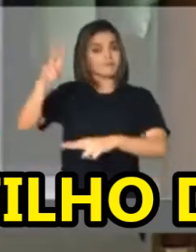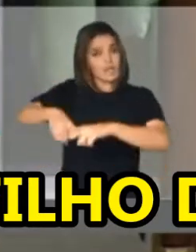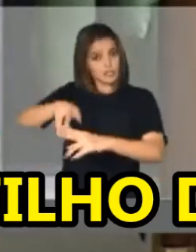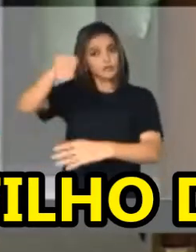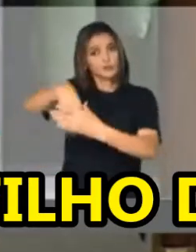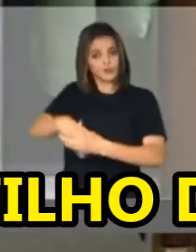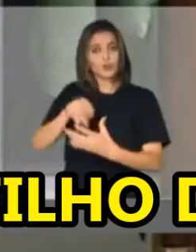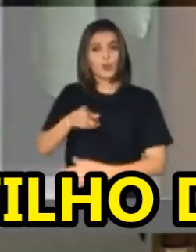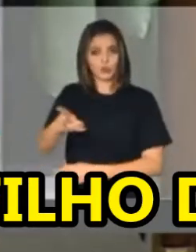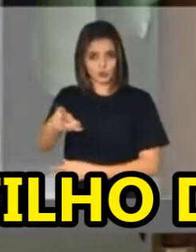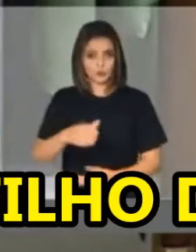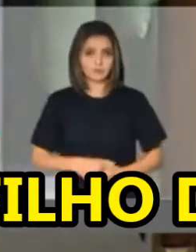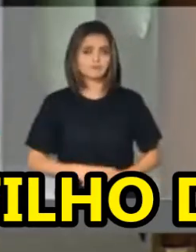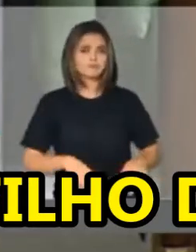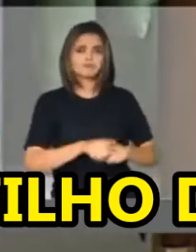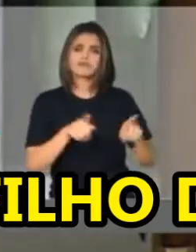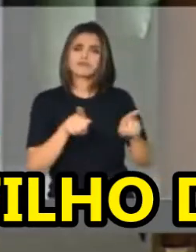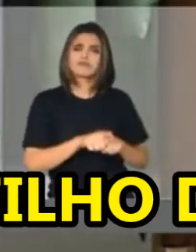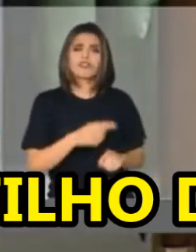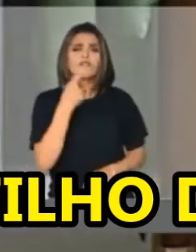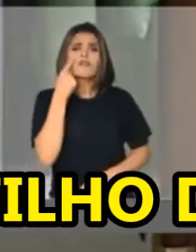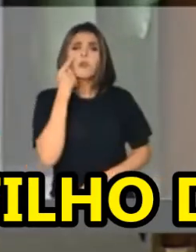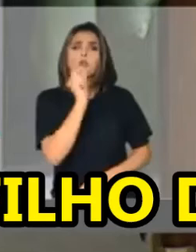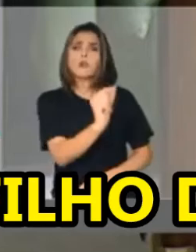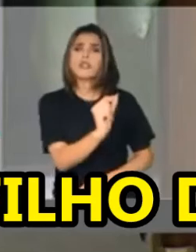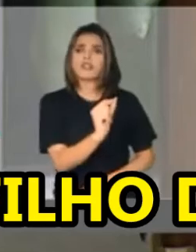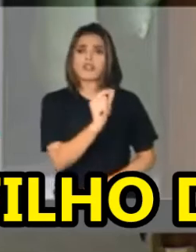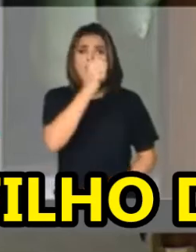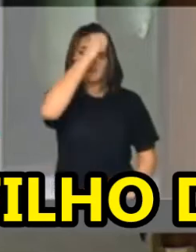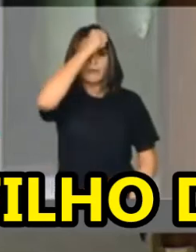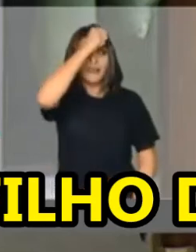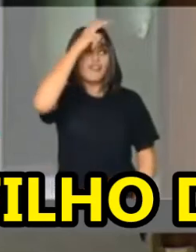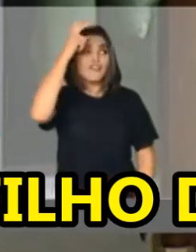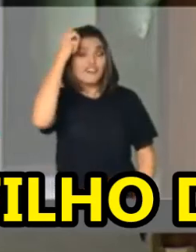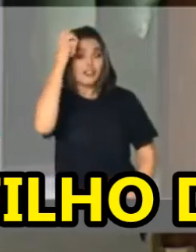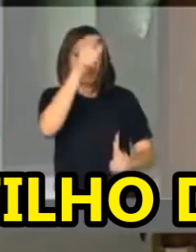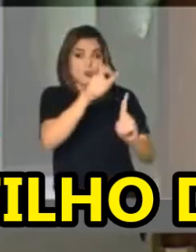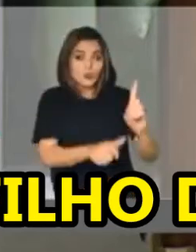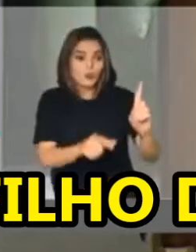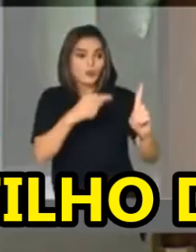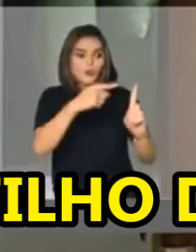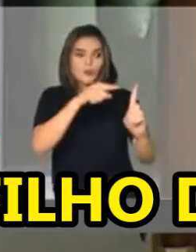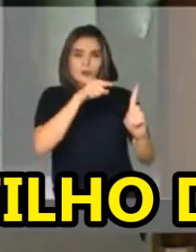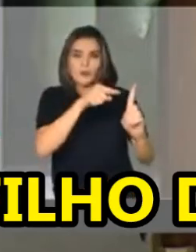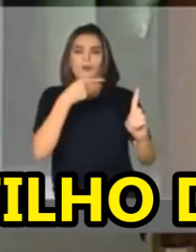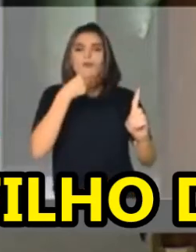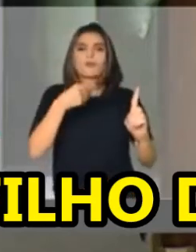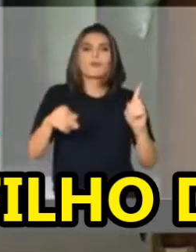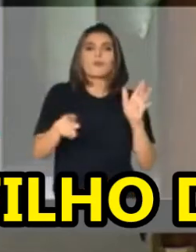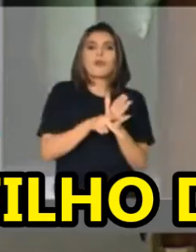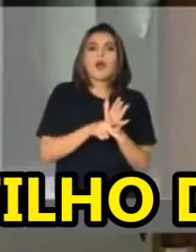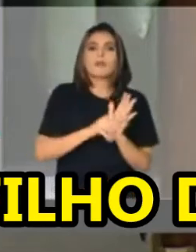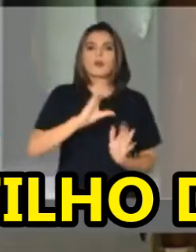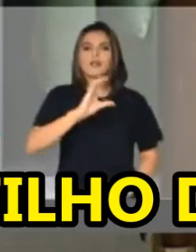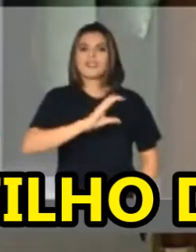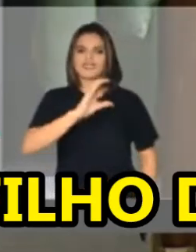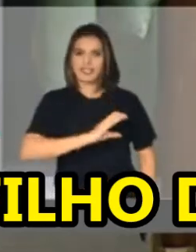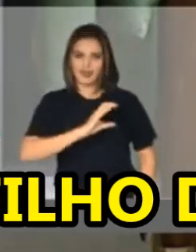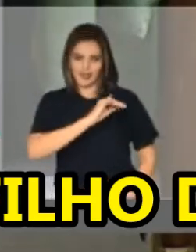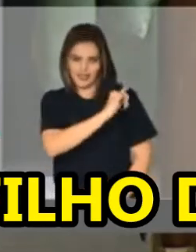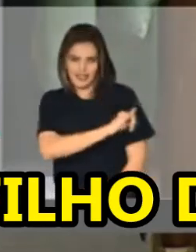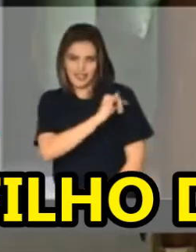prefeito de Niterói, deputado Glauber, sem sequer ser ouvido, apenas por uma delação, sem